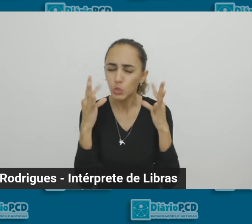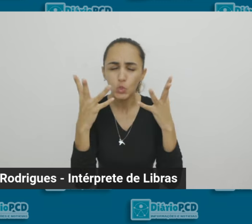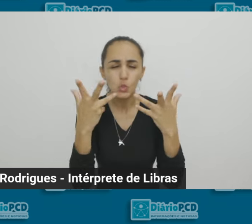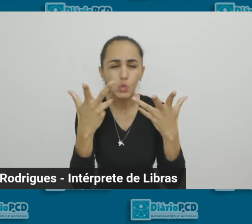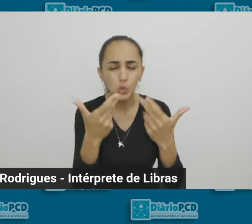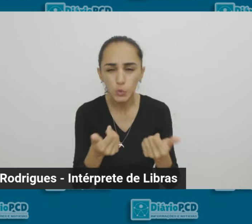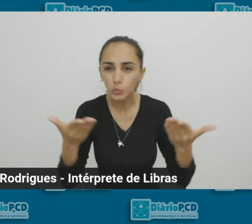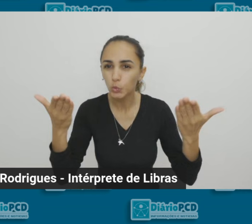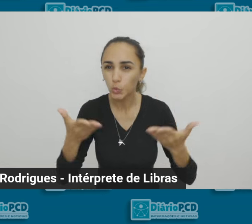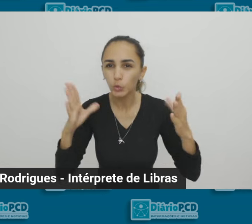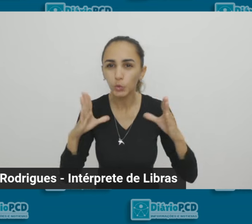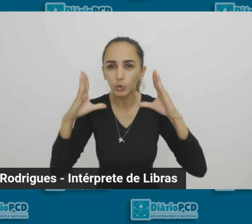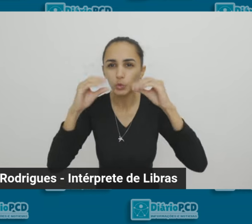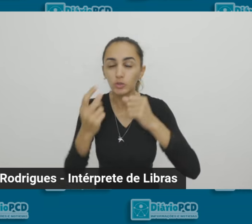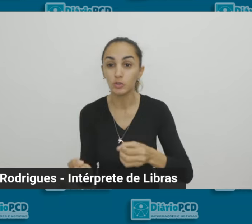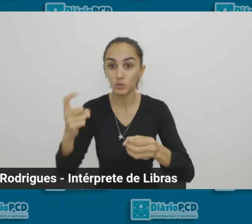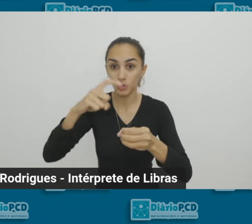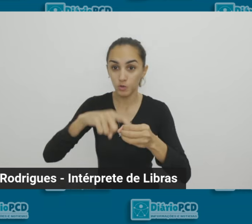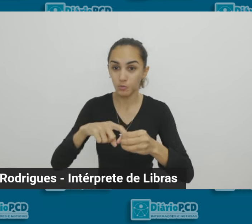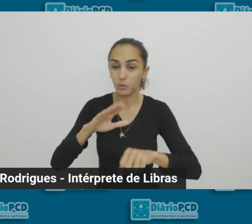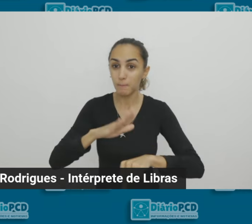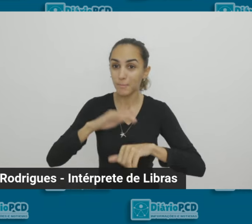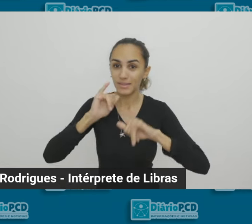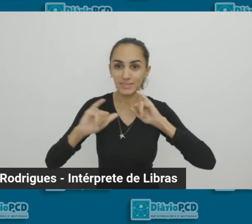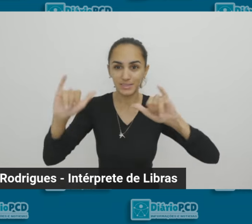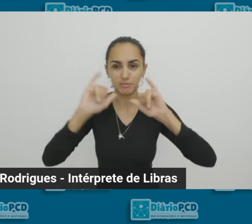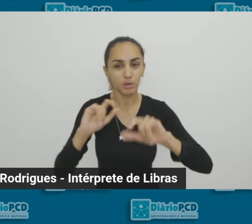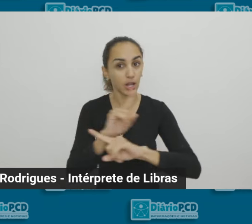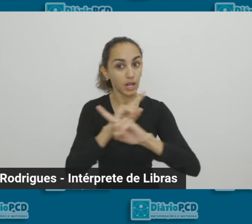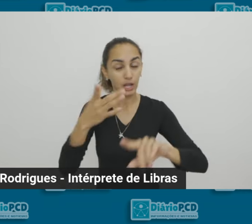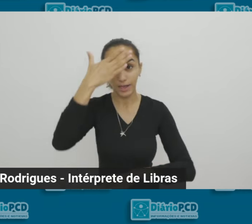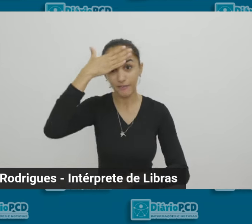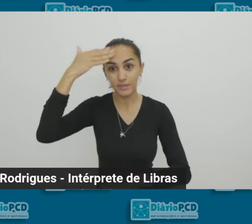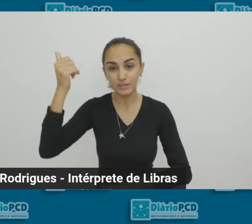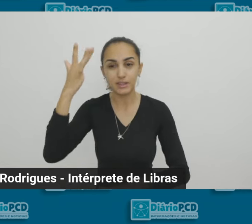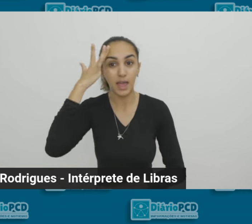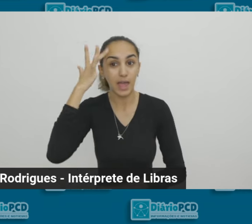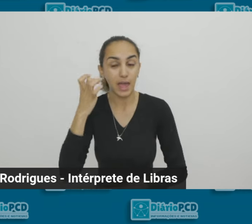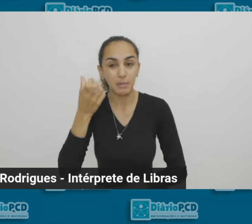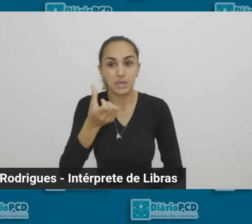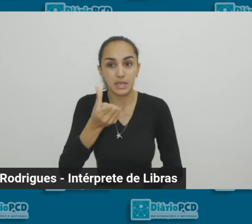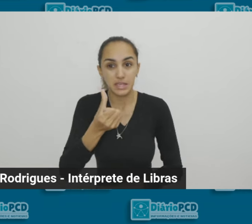nesta noite. Nós voltaremos com mais informações. E não esqueça, amanhã, às 6 horas da manhã,